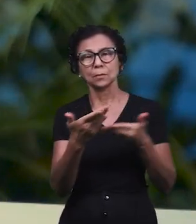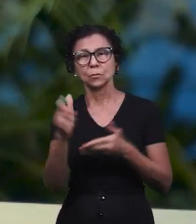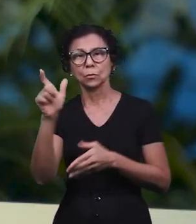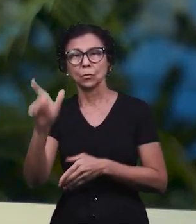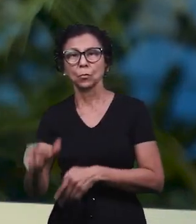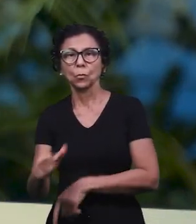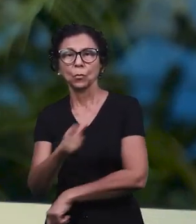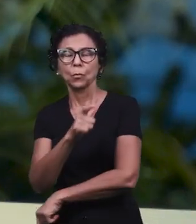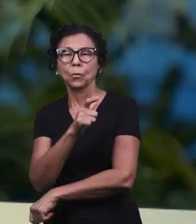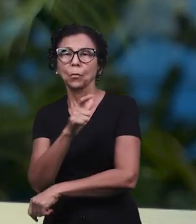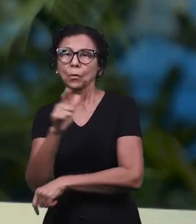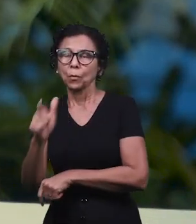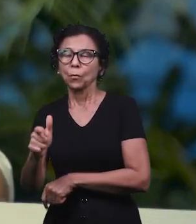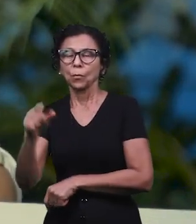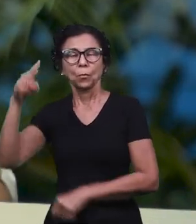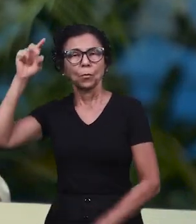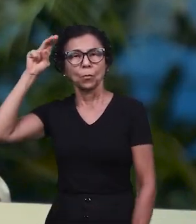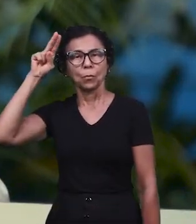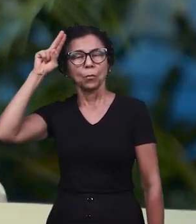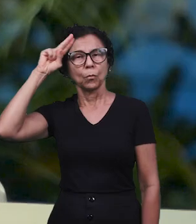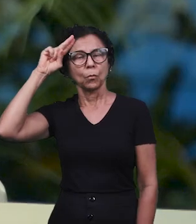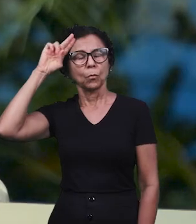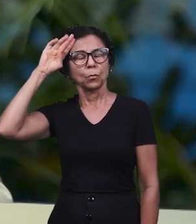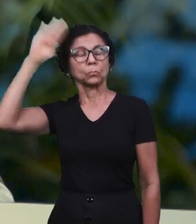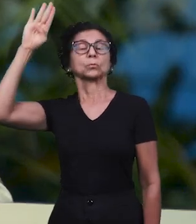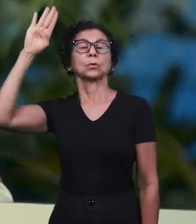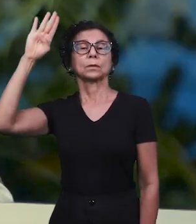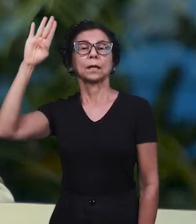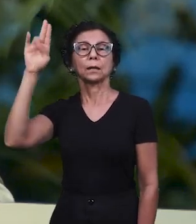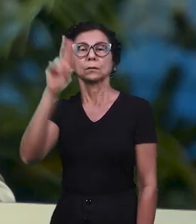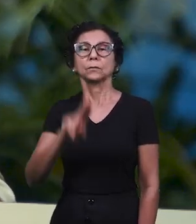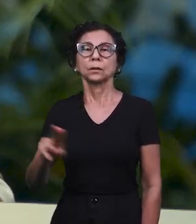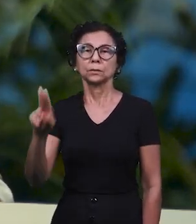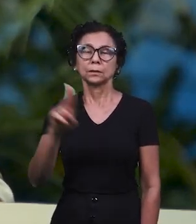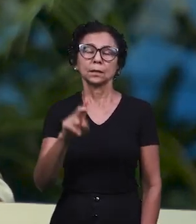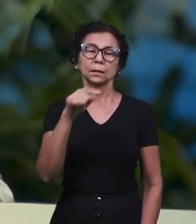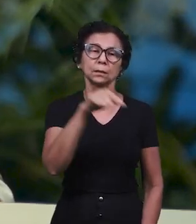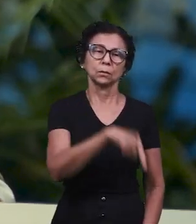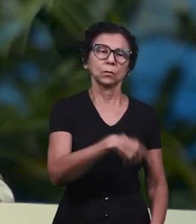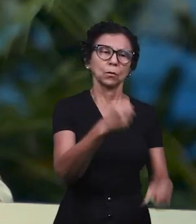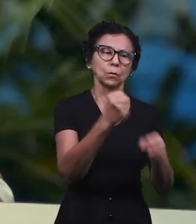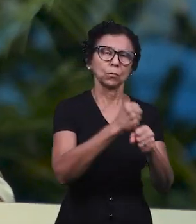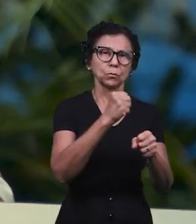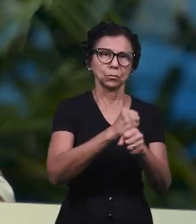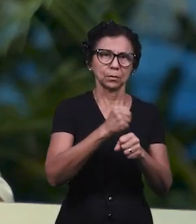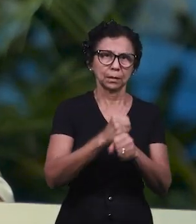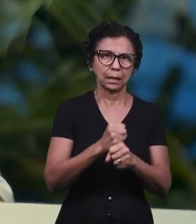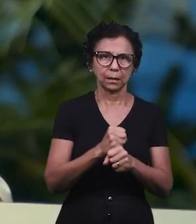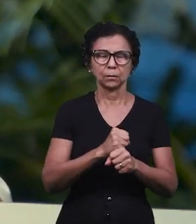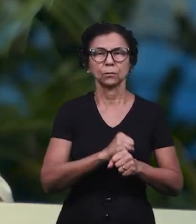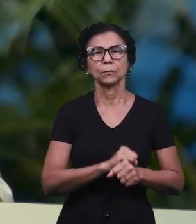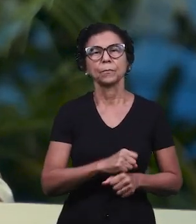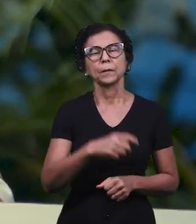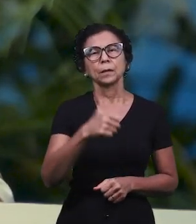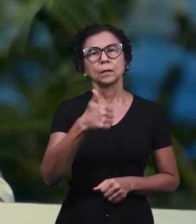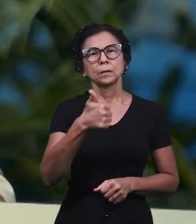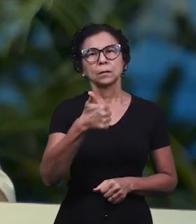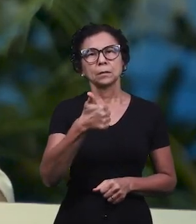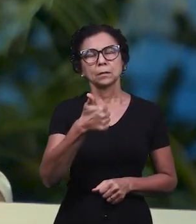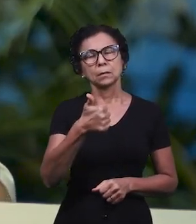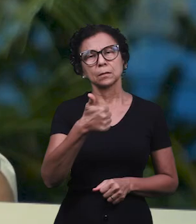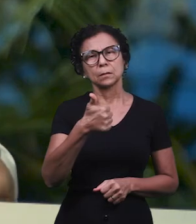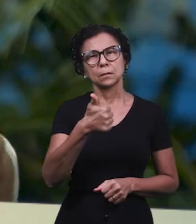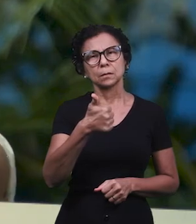voltado para a parte fabril. Então lá no Arsenal de Guerra do Rio nós fabricávamos o morteiro 81, o morteiro 120,